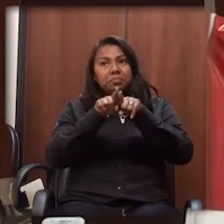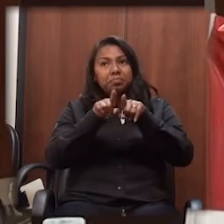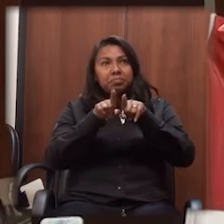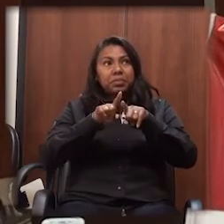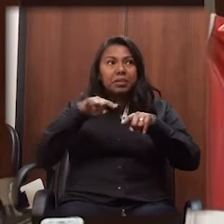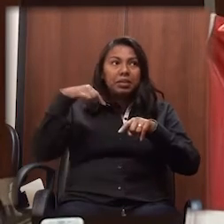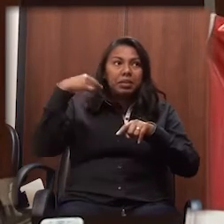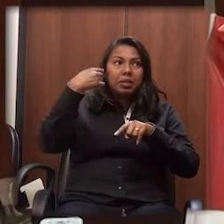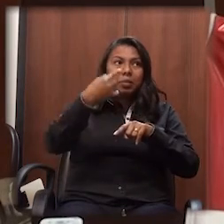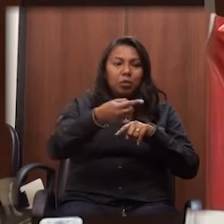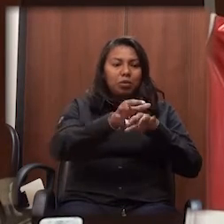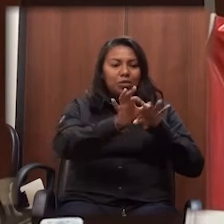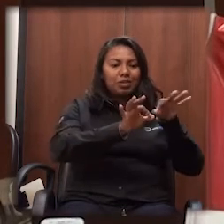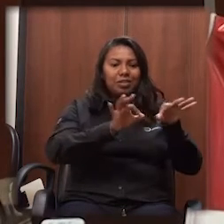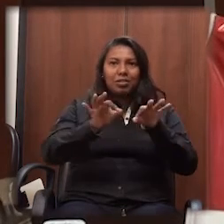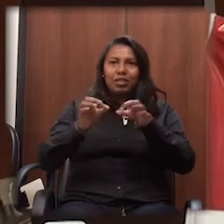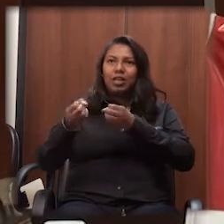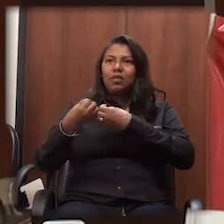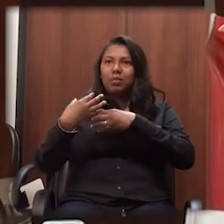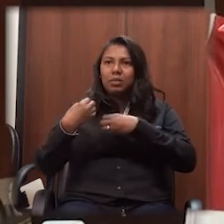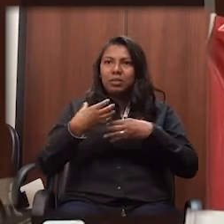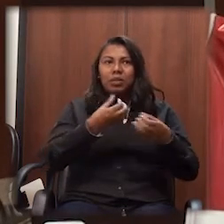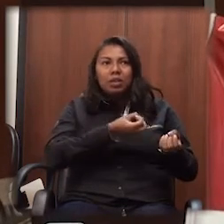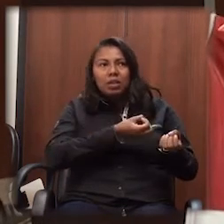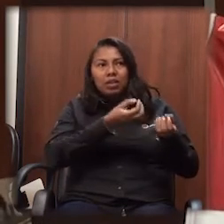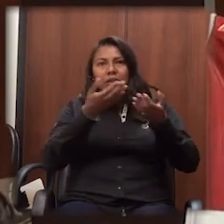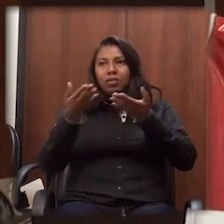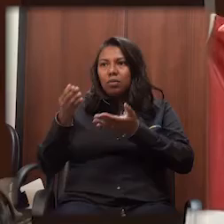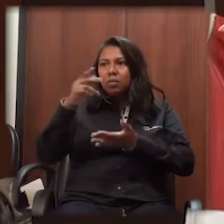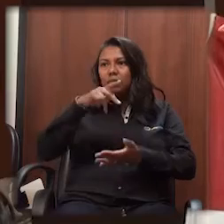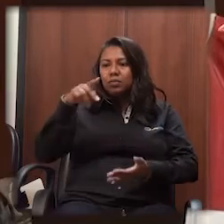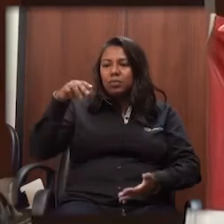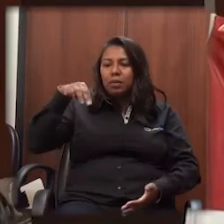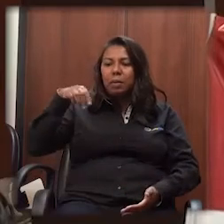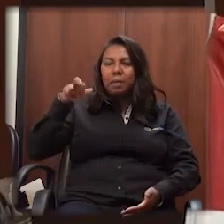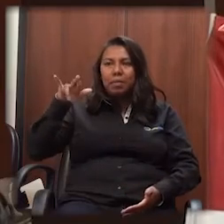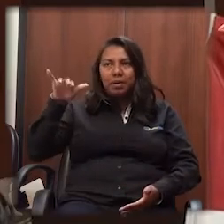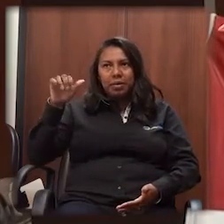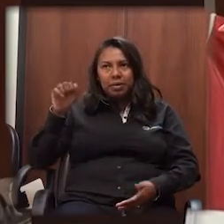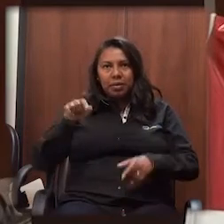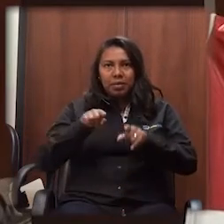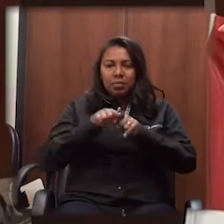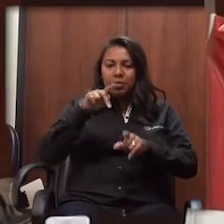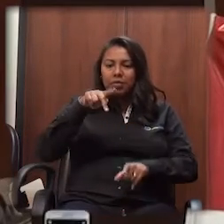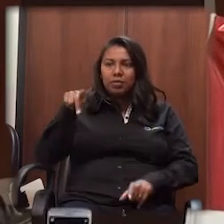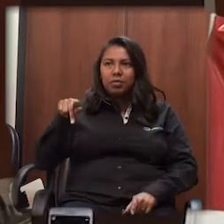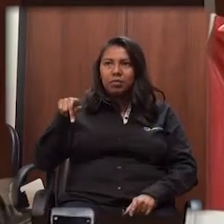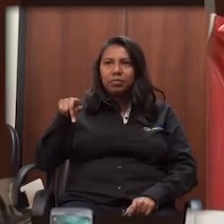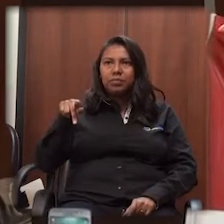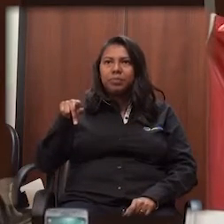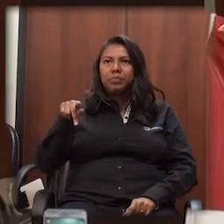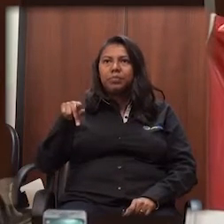depois na organização dos dados que foram enviados para a professora Maria Vitória Benevides e o professor Eduardo Bittar. Então,